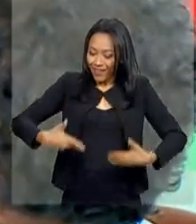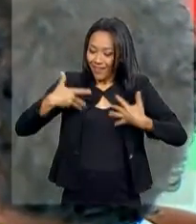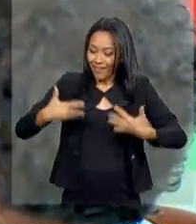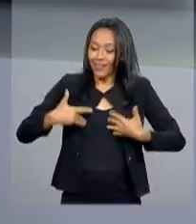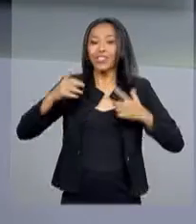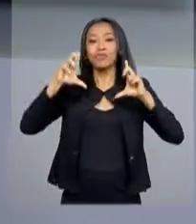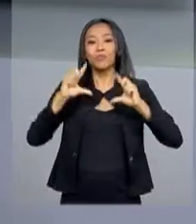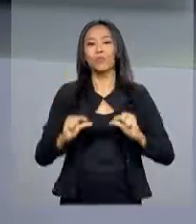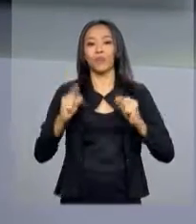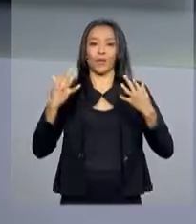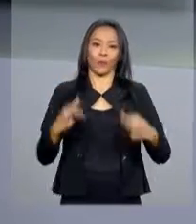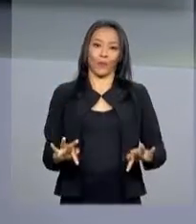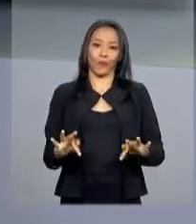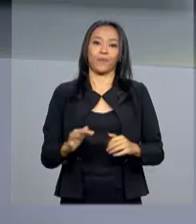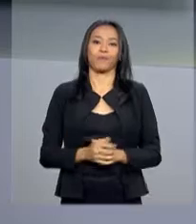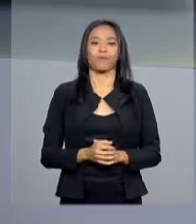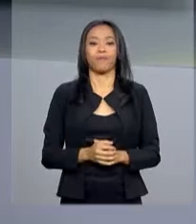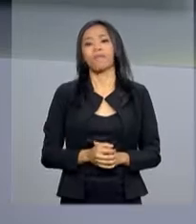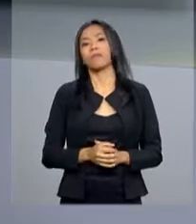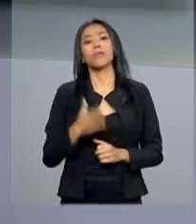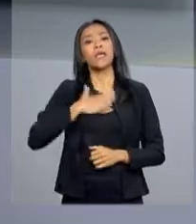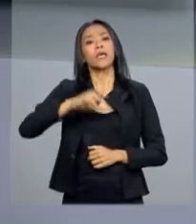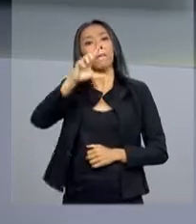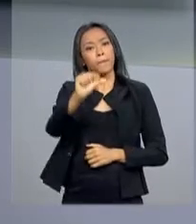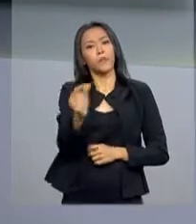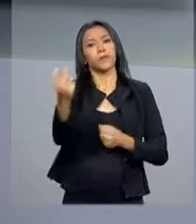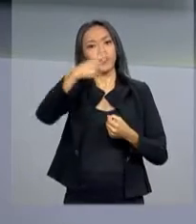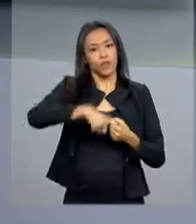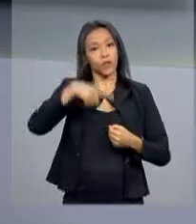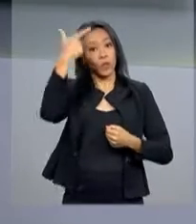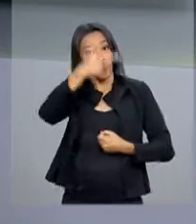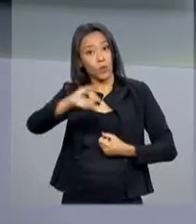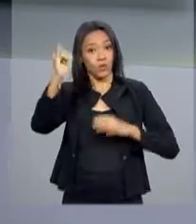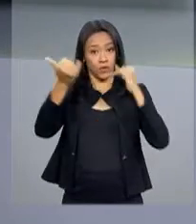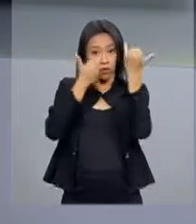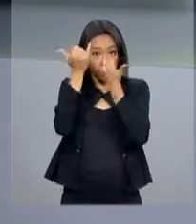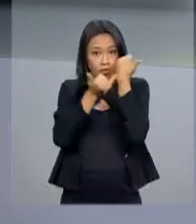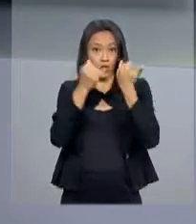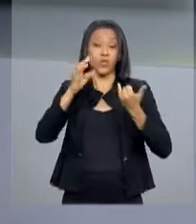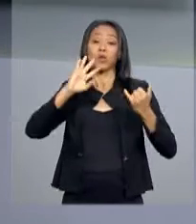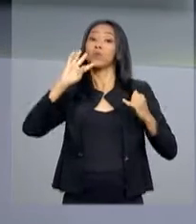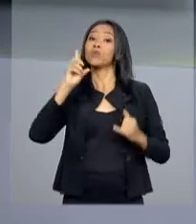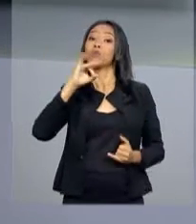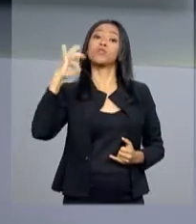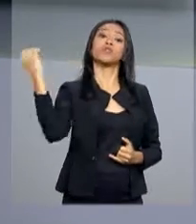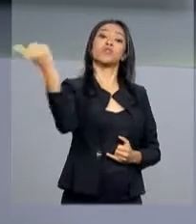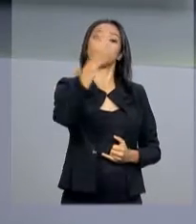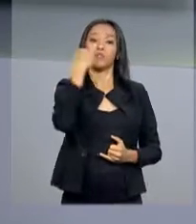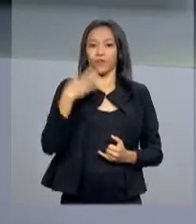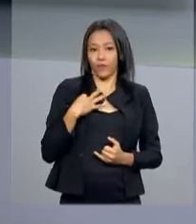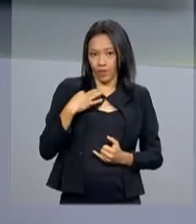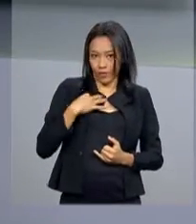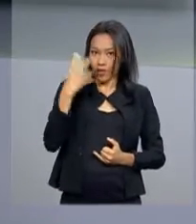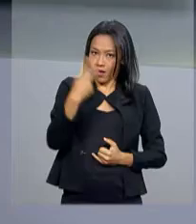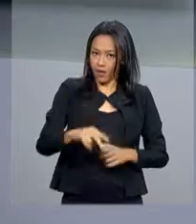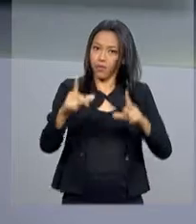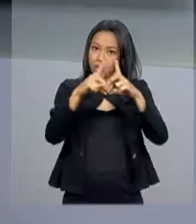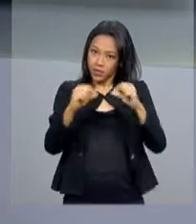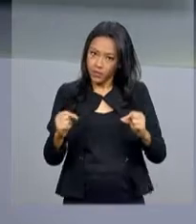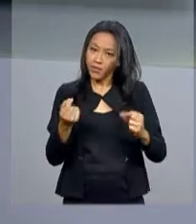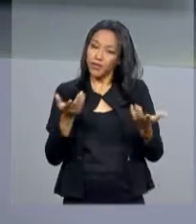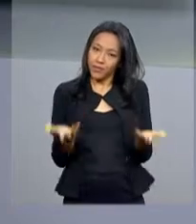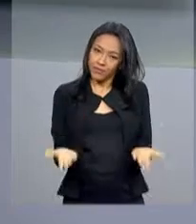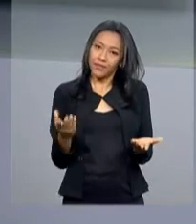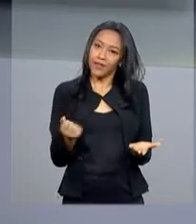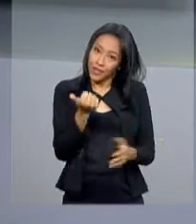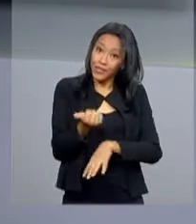dor. Daqui a pouco a gente volta com outras informações sobre a comemoração do Dia Nacional do Voluntariado aqui em Brasília, ou